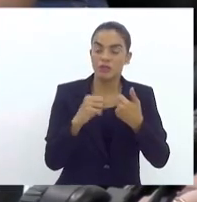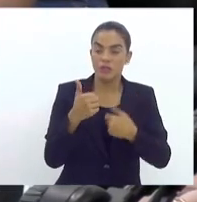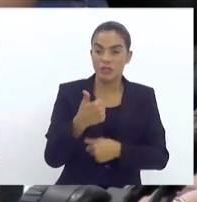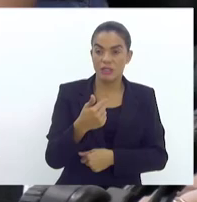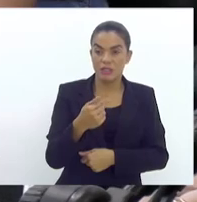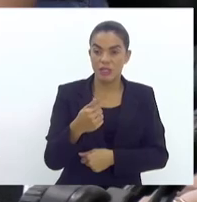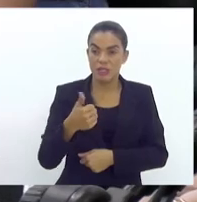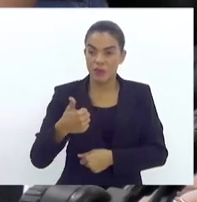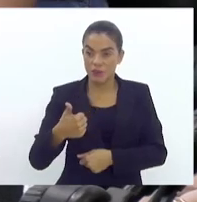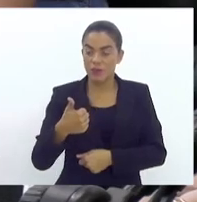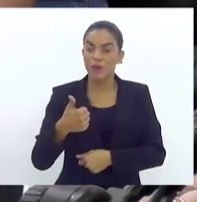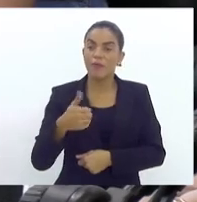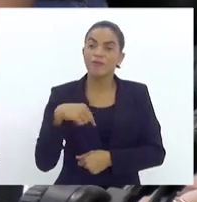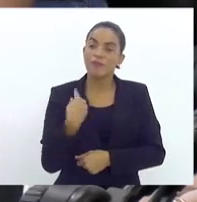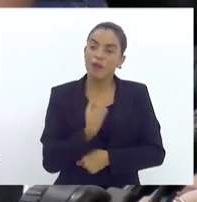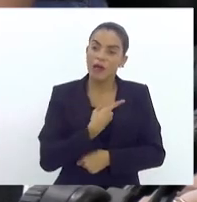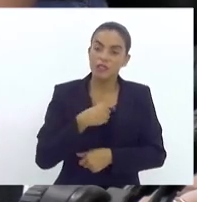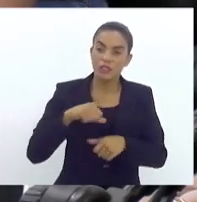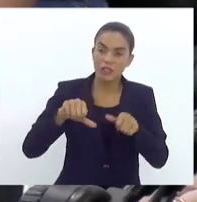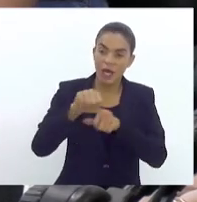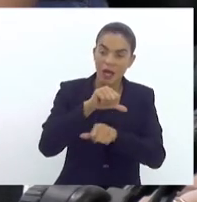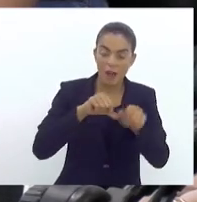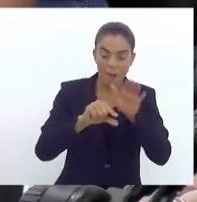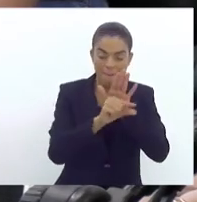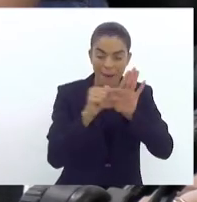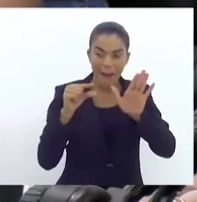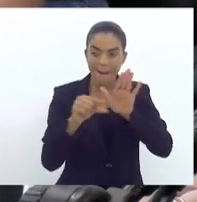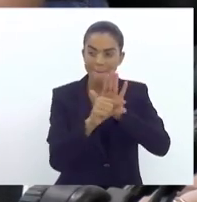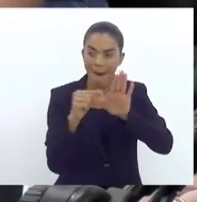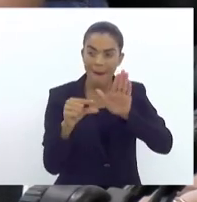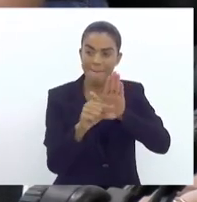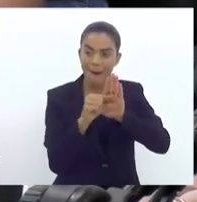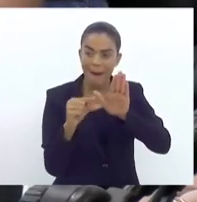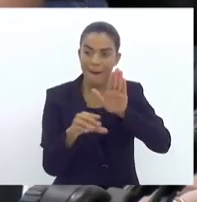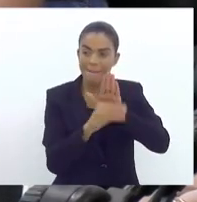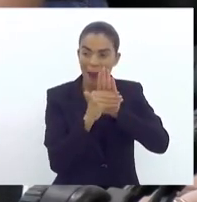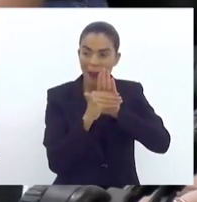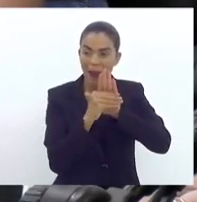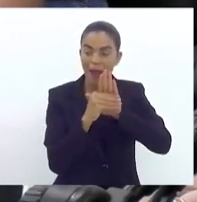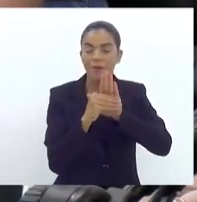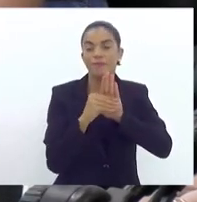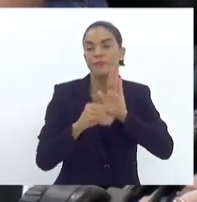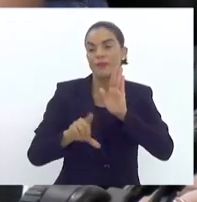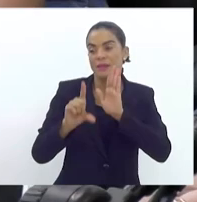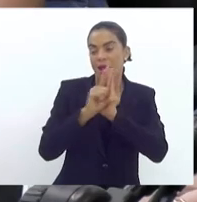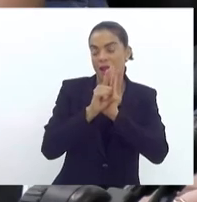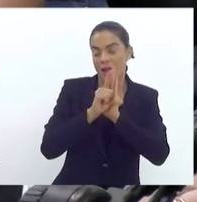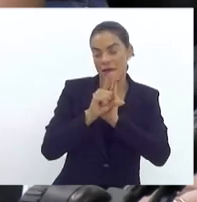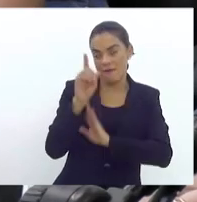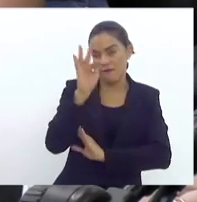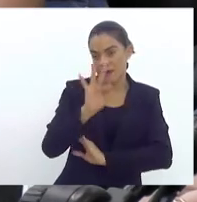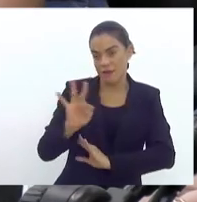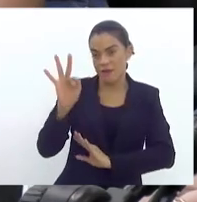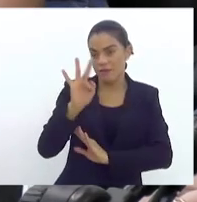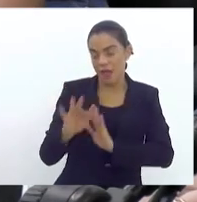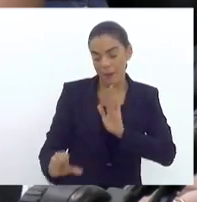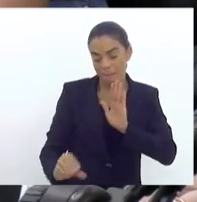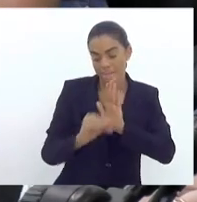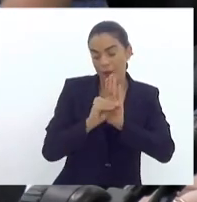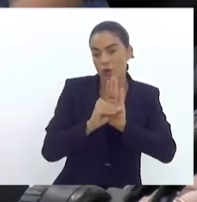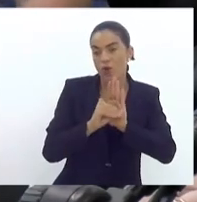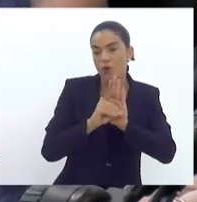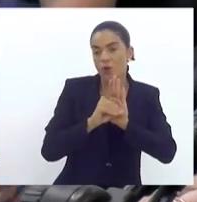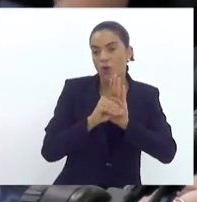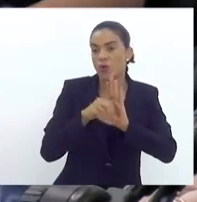letra A é que a gente tá fazendo remendos na nossa legislação é Federal a gente tá incluindo é crimes